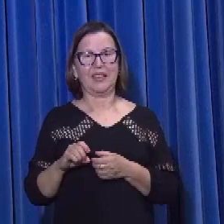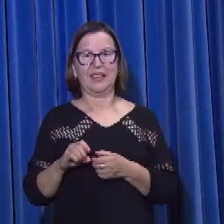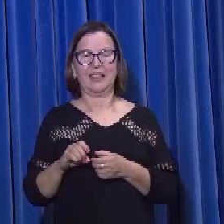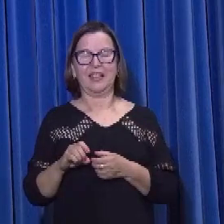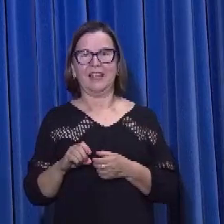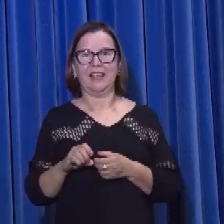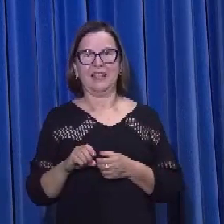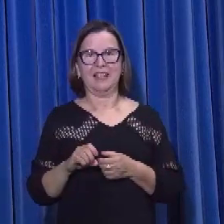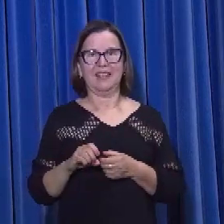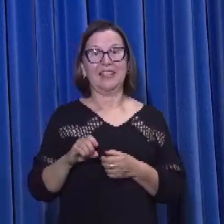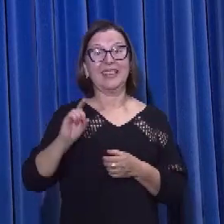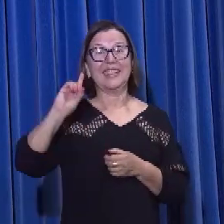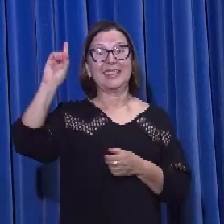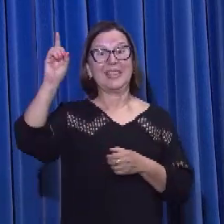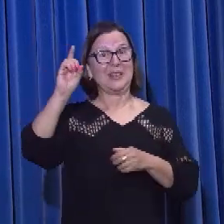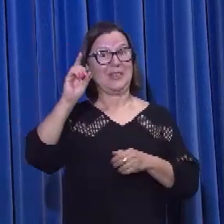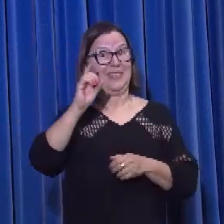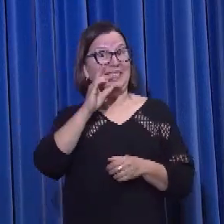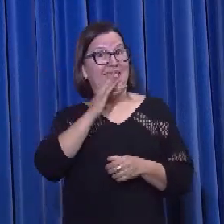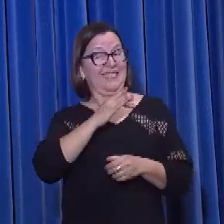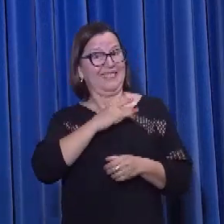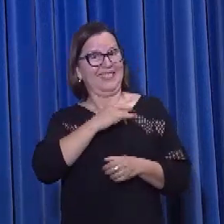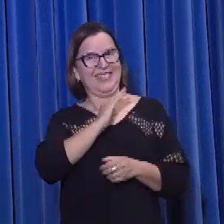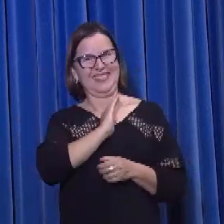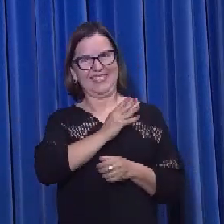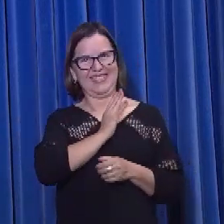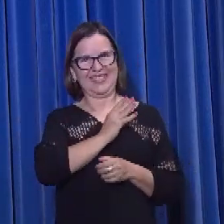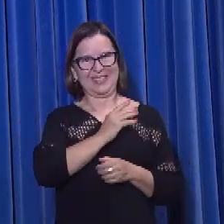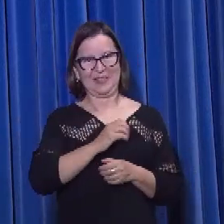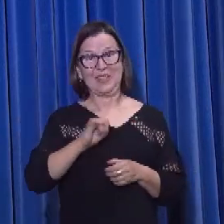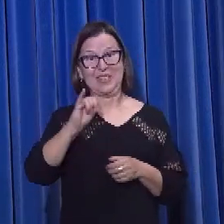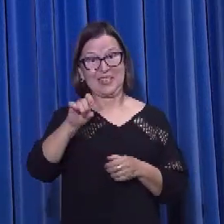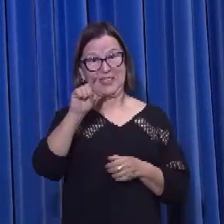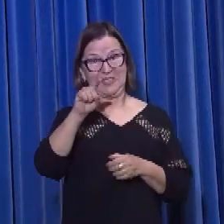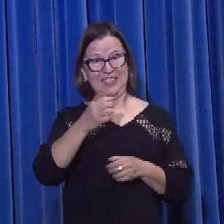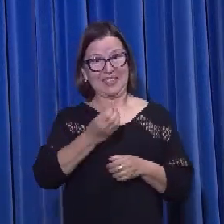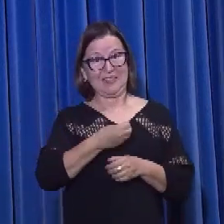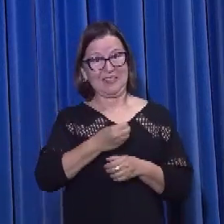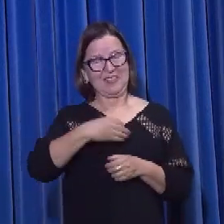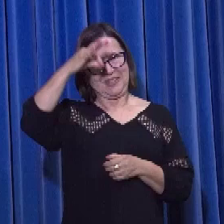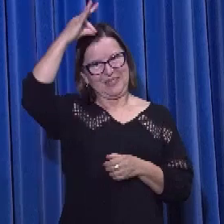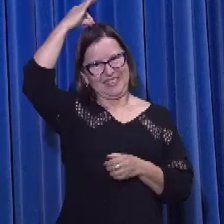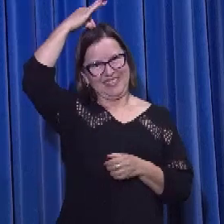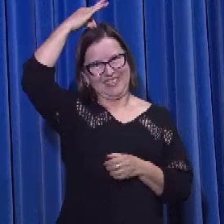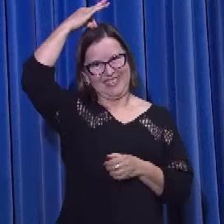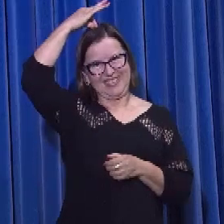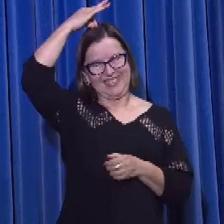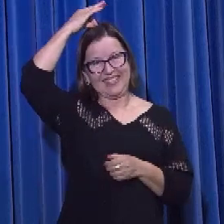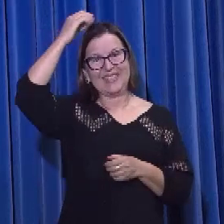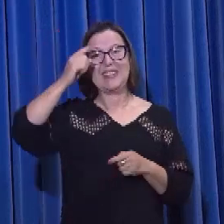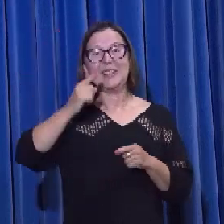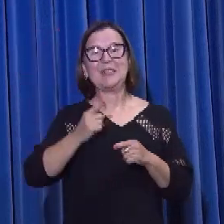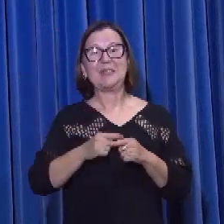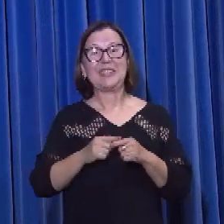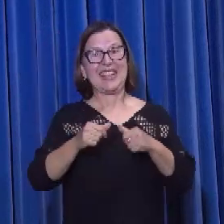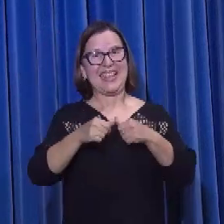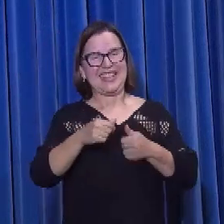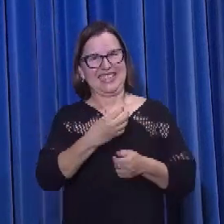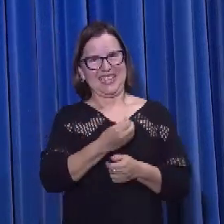ouvindo, vivem. Se você está vivo espiritualmente, é porque essa